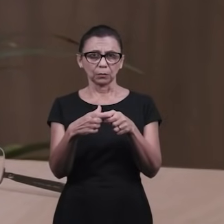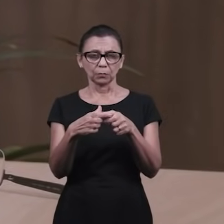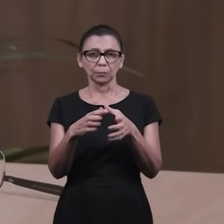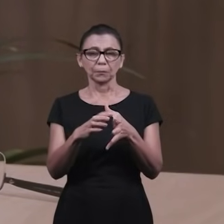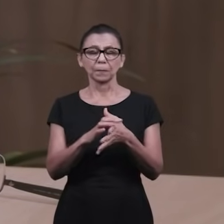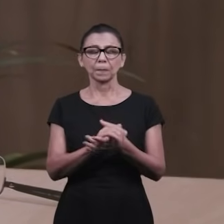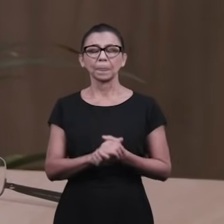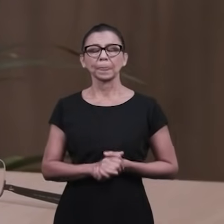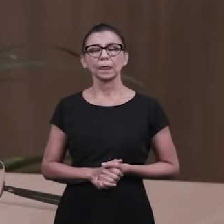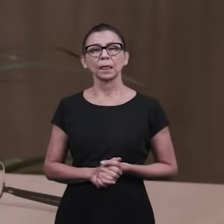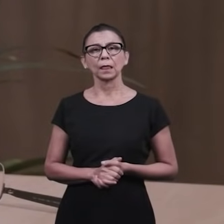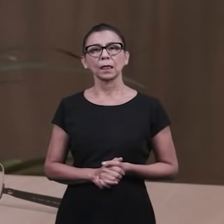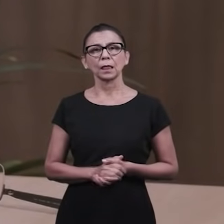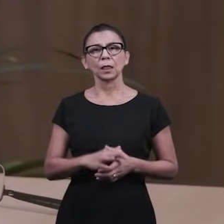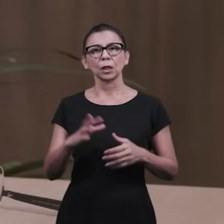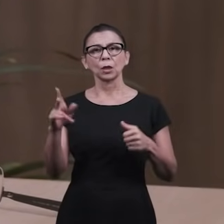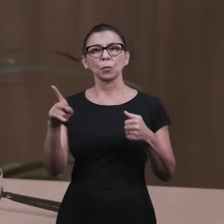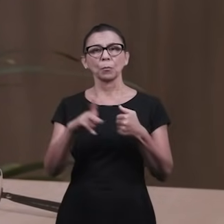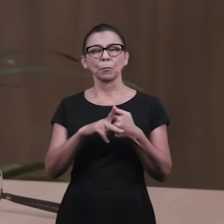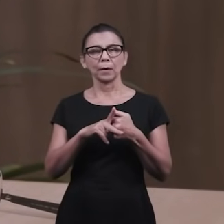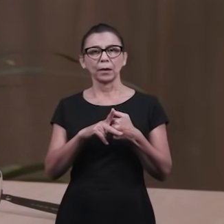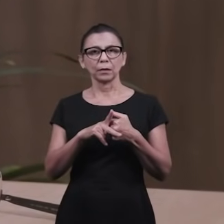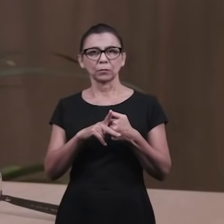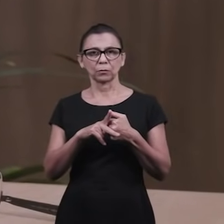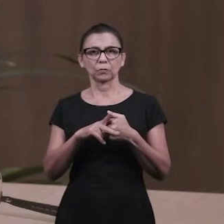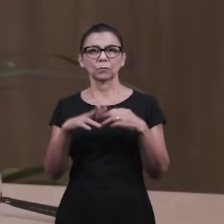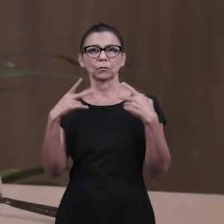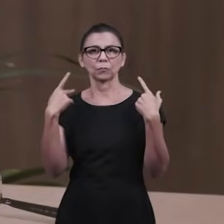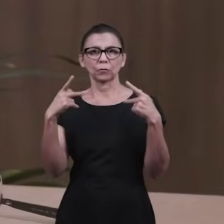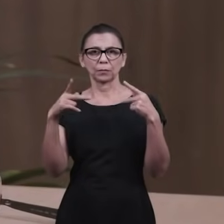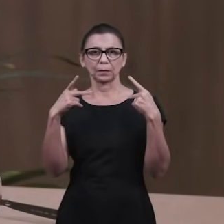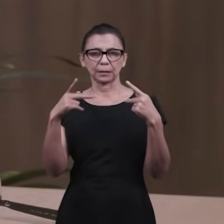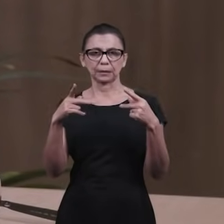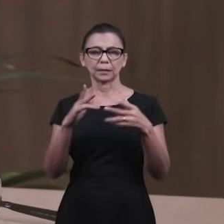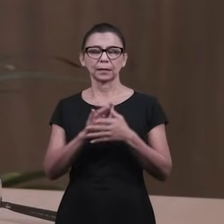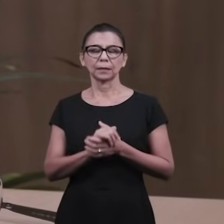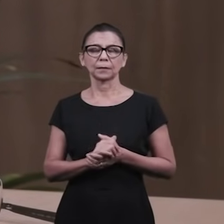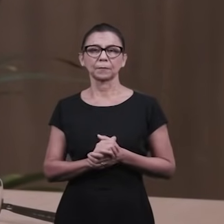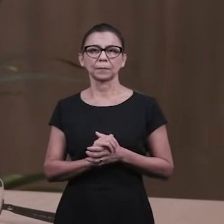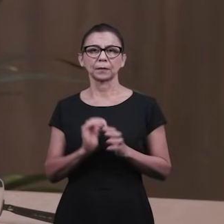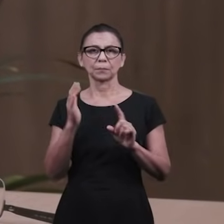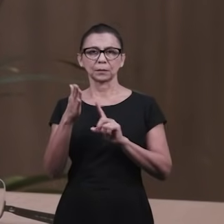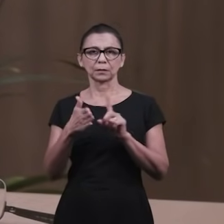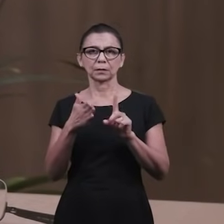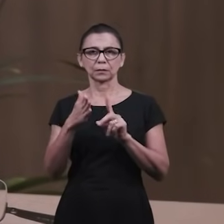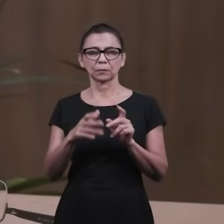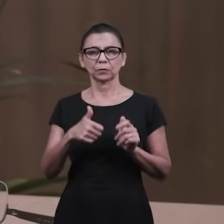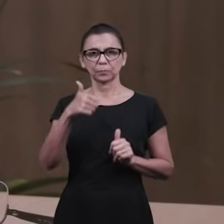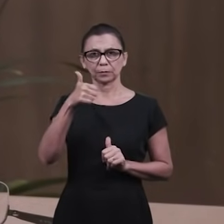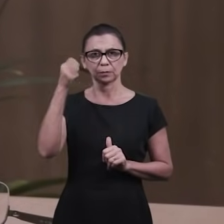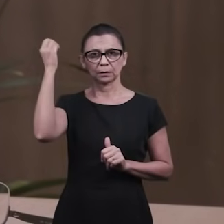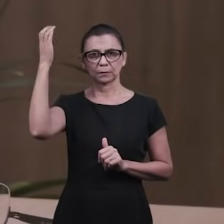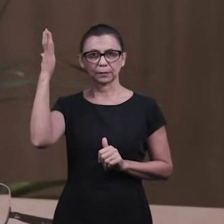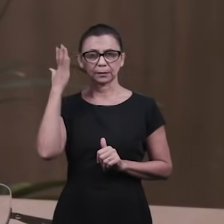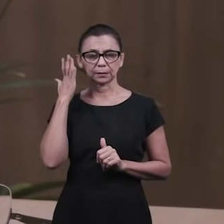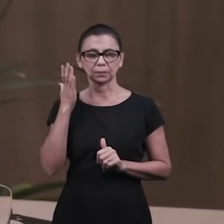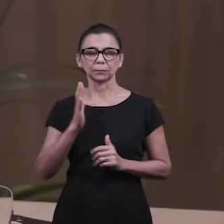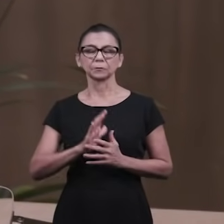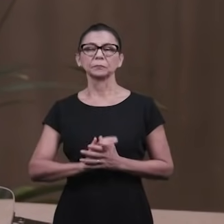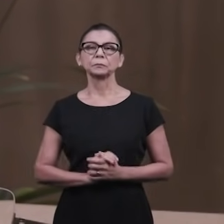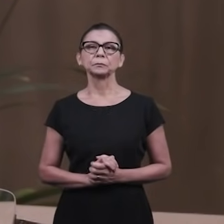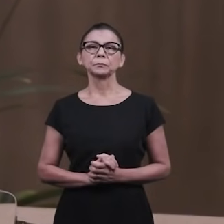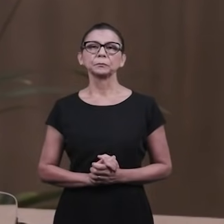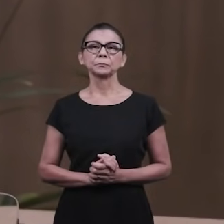Na primeira mensagem de Pedro, que é a primeira chave, ele te daria as chaves. A primeira mensagem de